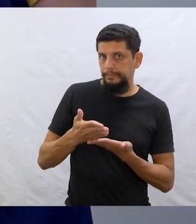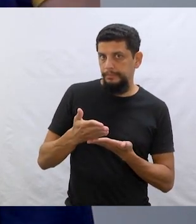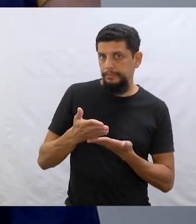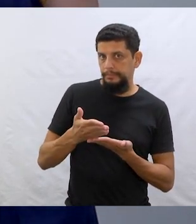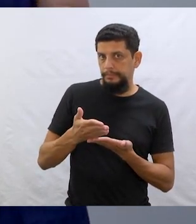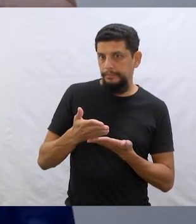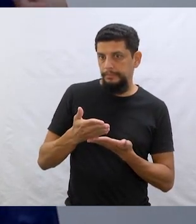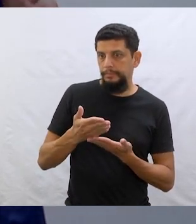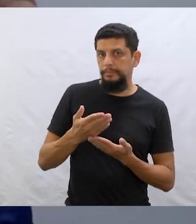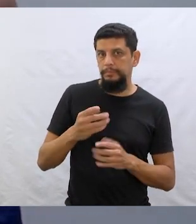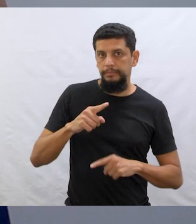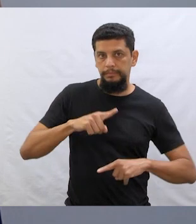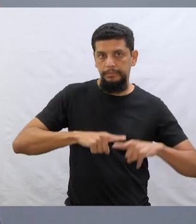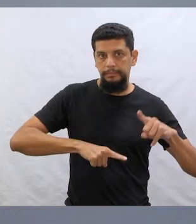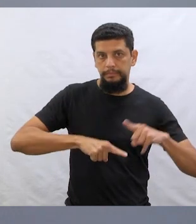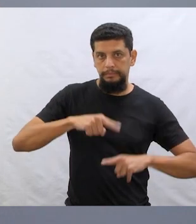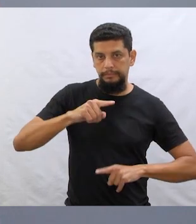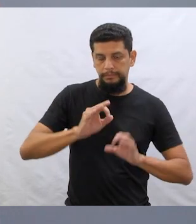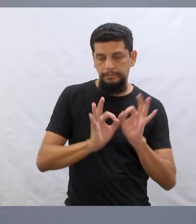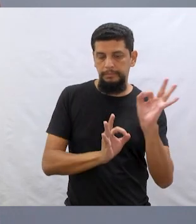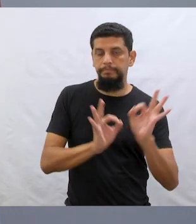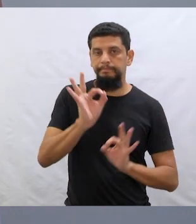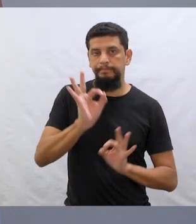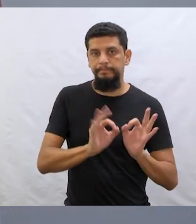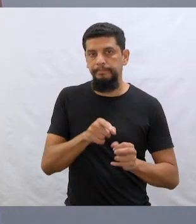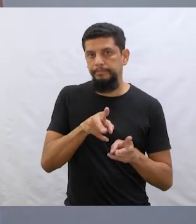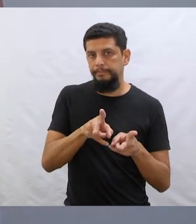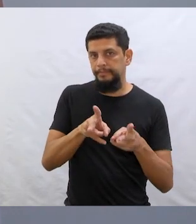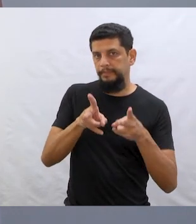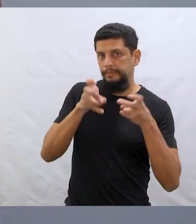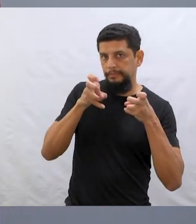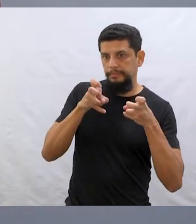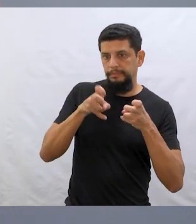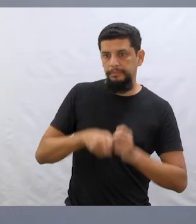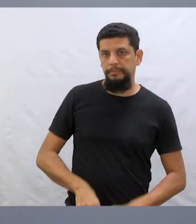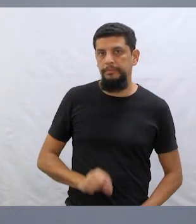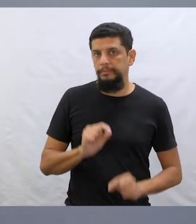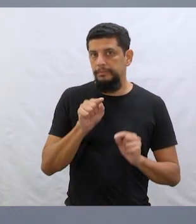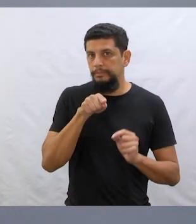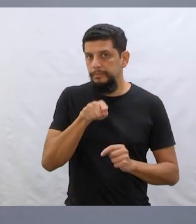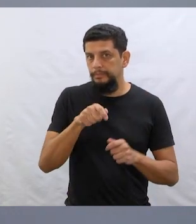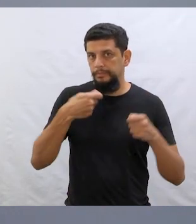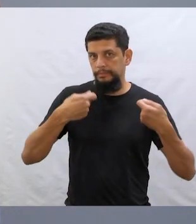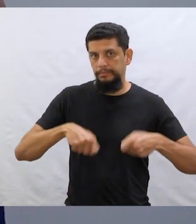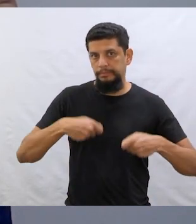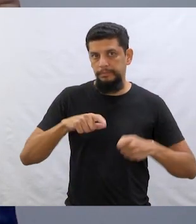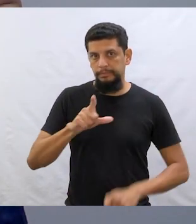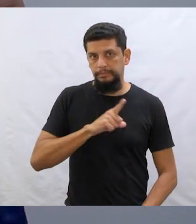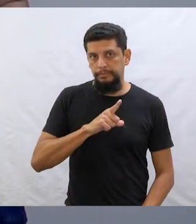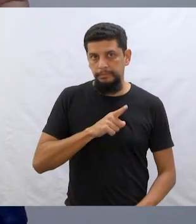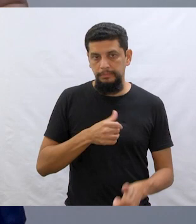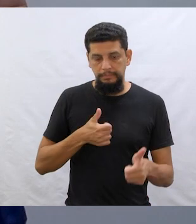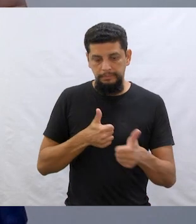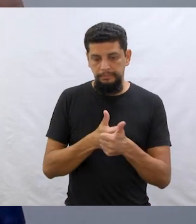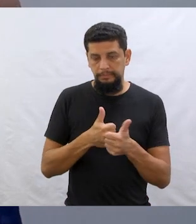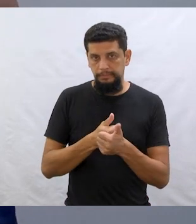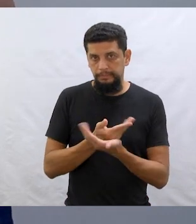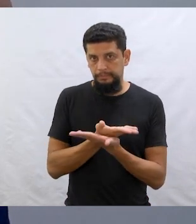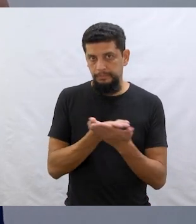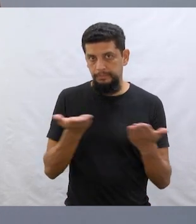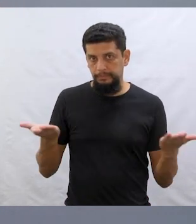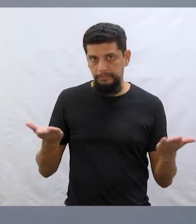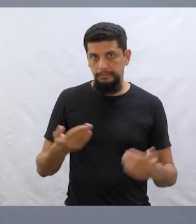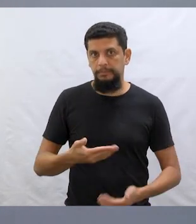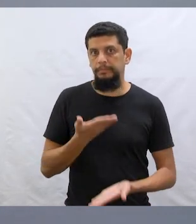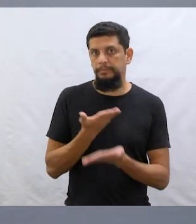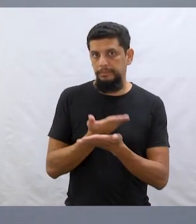professora Cris, com a organização do material. Observem lá o que você precisa ter bem pertinho de você